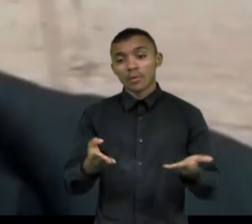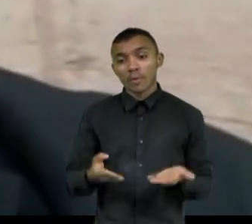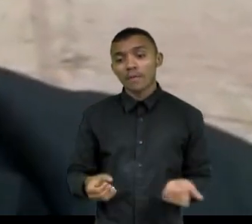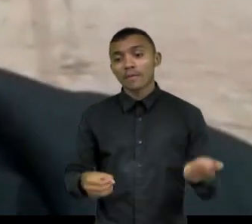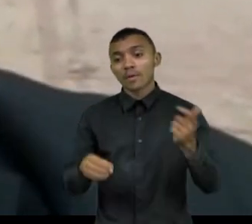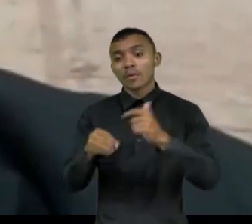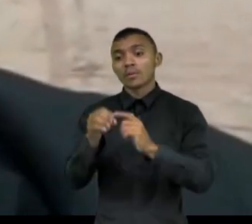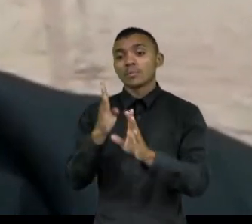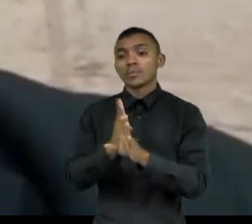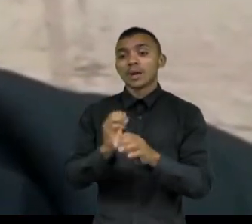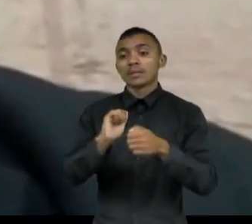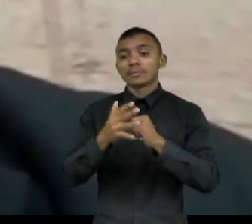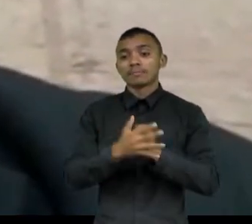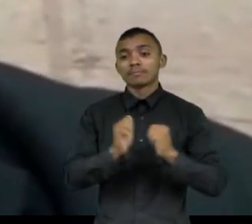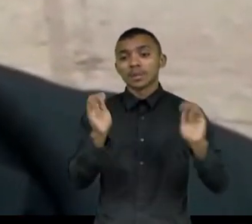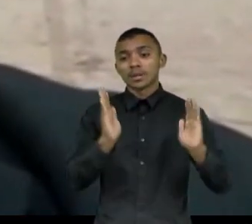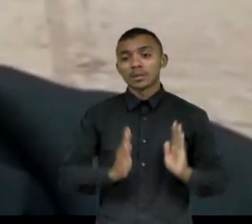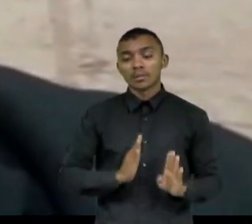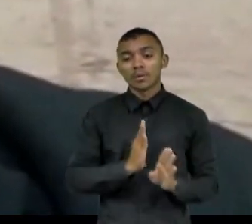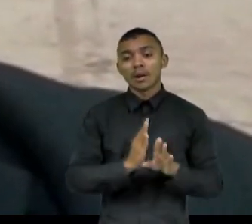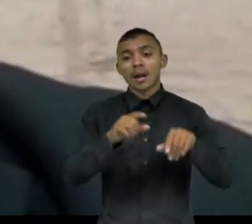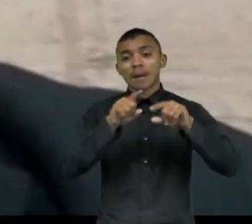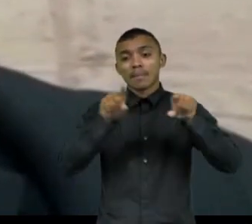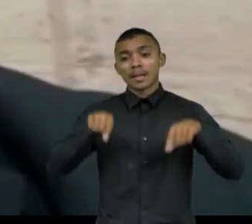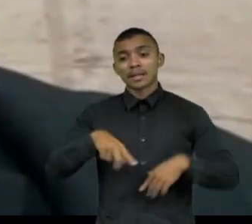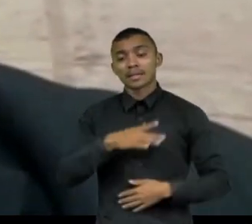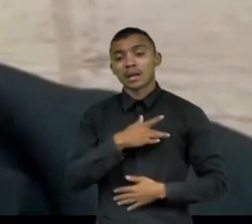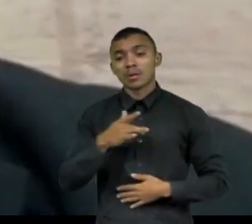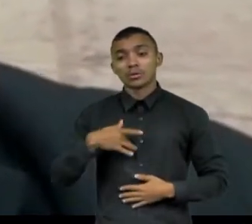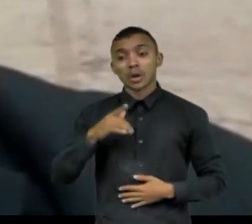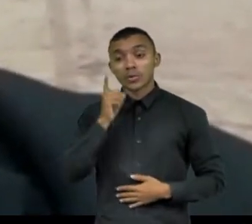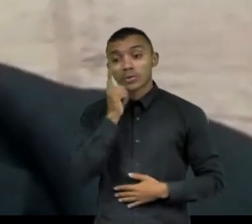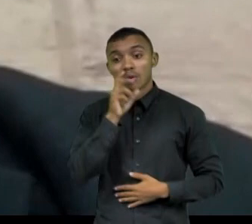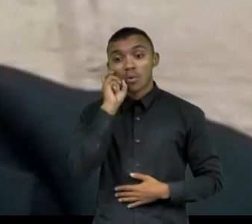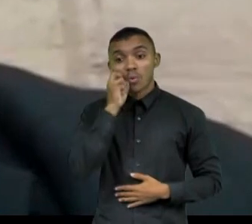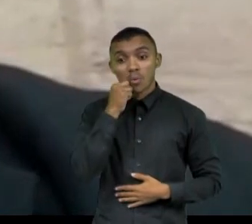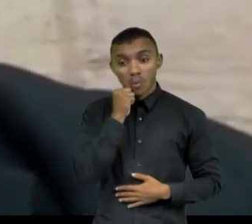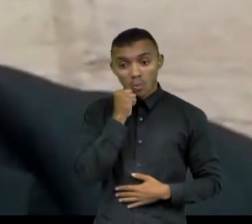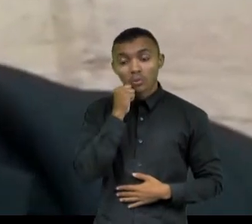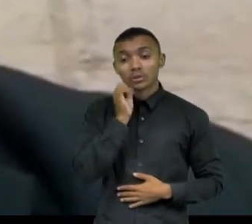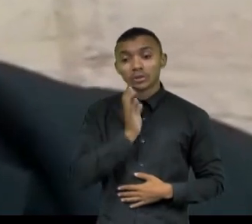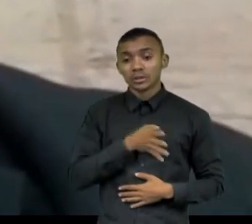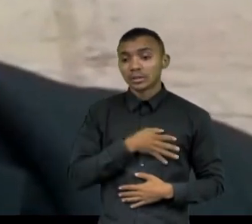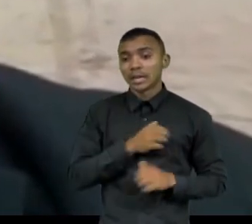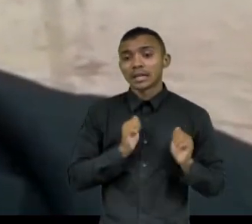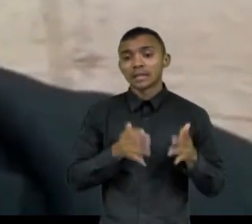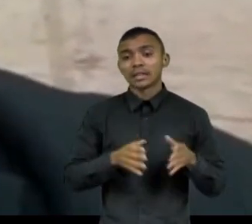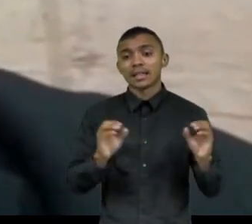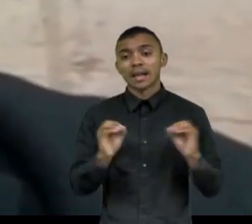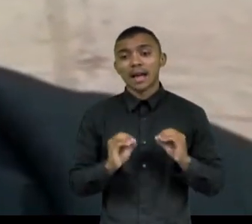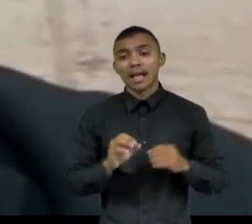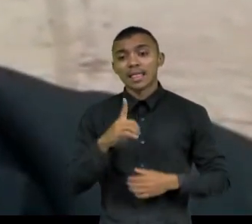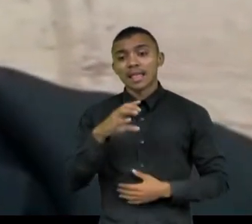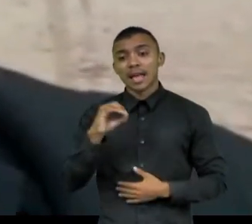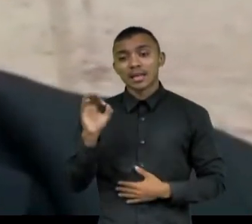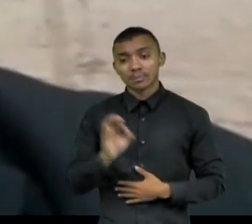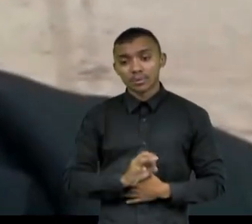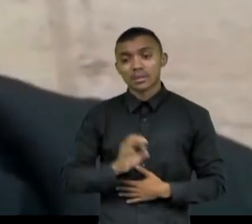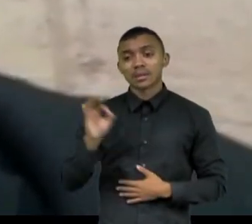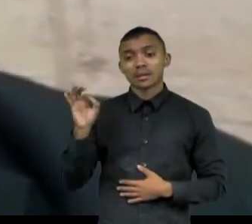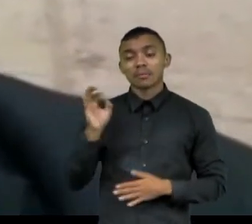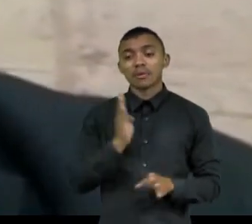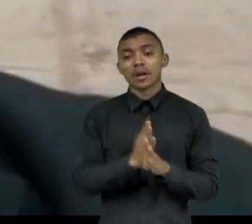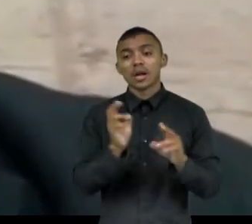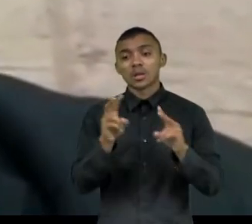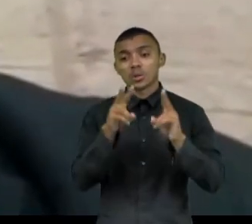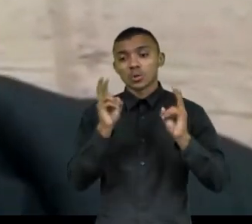meio à pandemia, onde os planos de saúde tiveram triplicar os seus lucros, né? Não gastaram nem em média de 10% do seu orçamento na questão